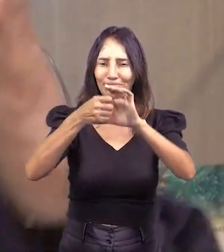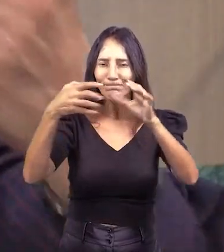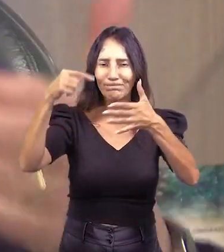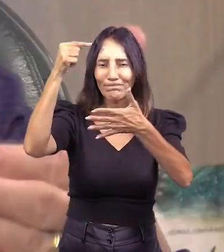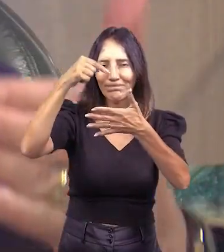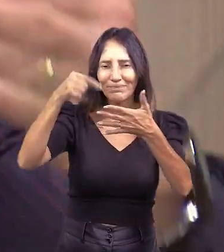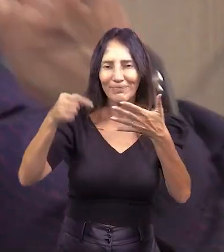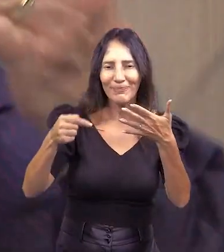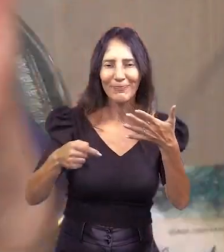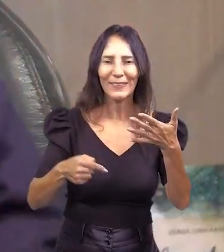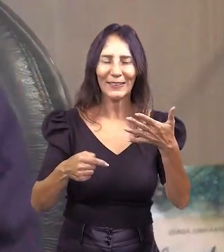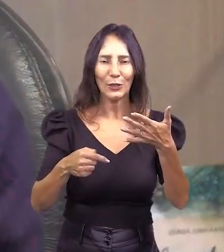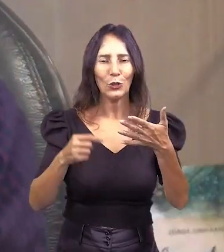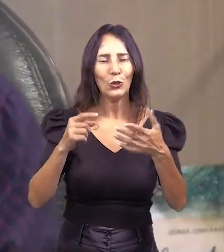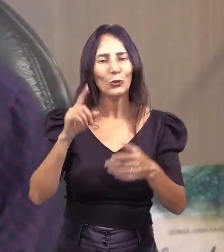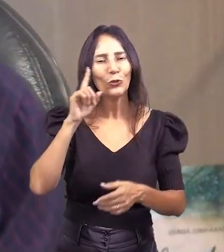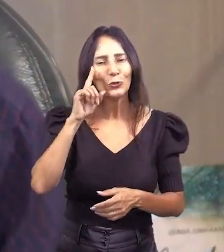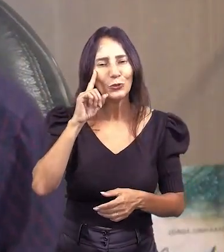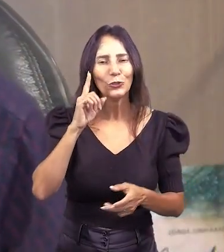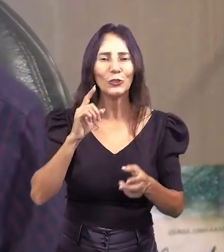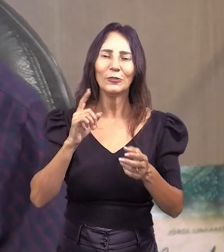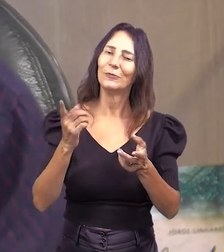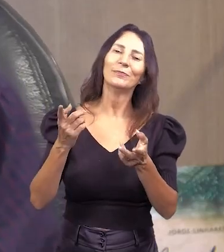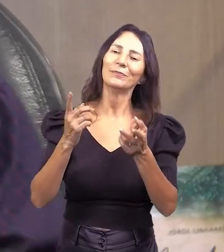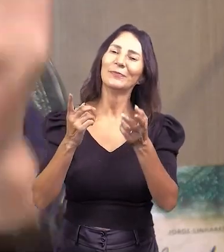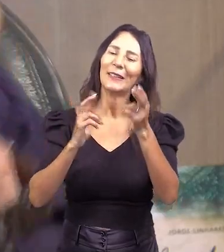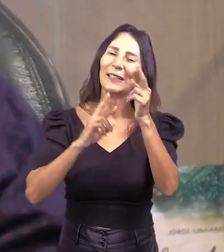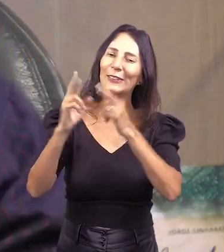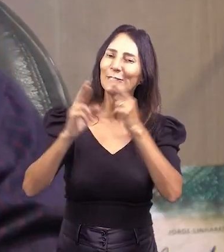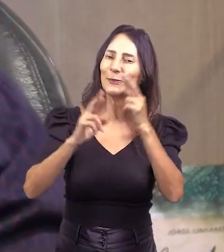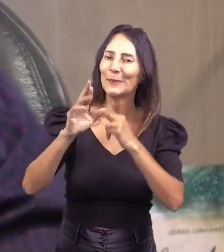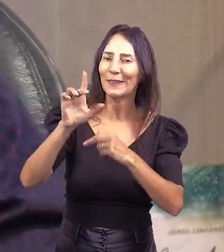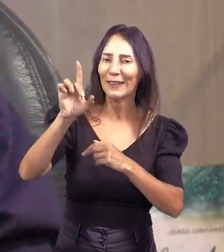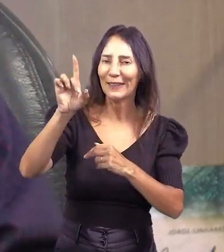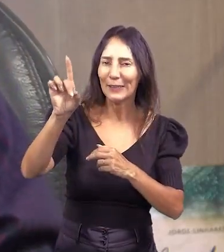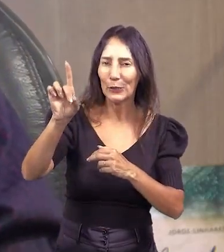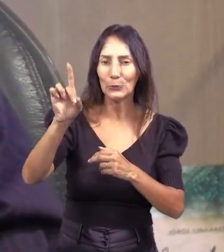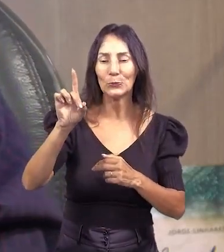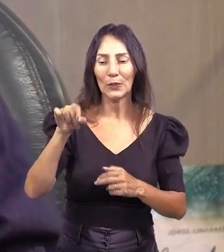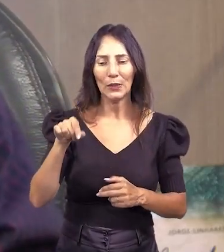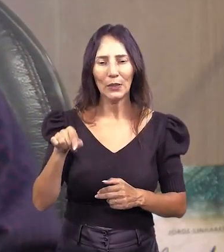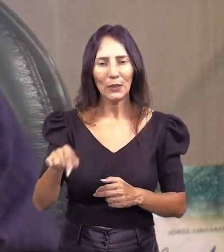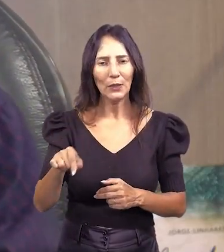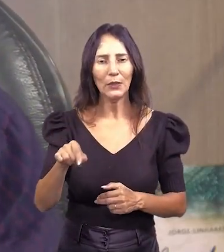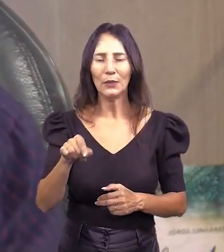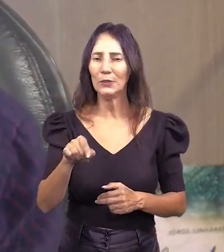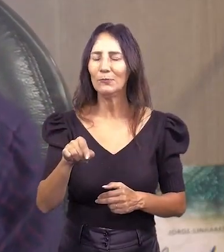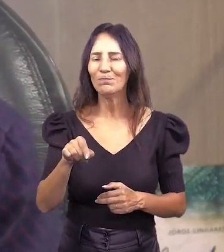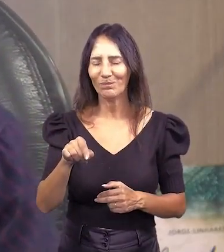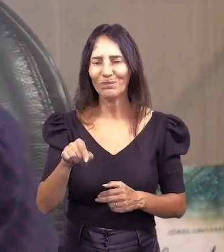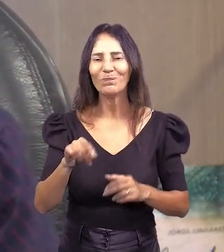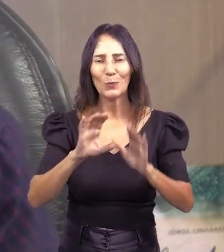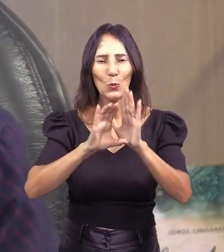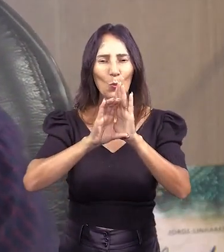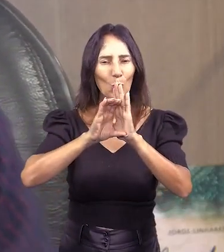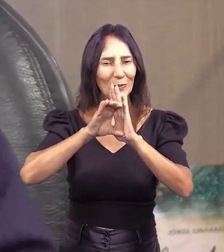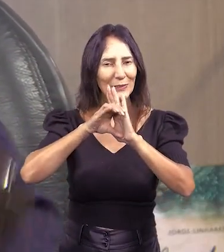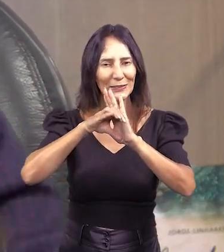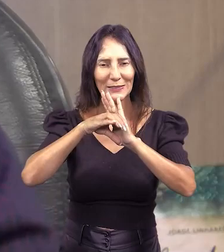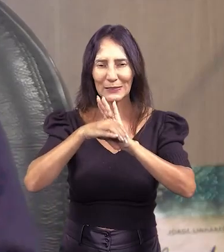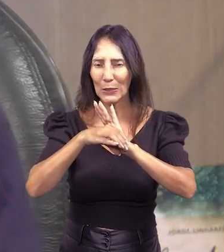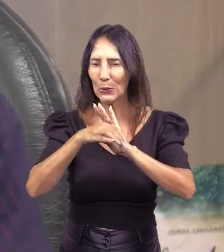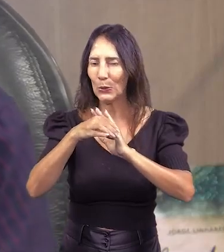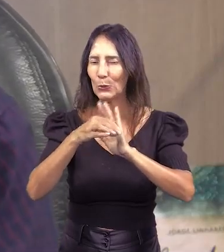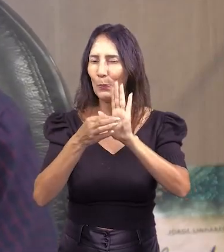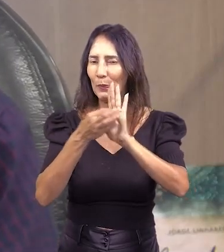vida diária, cotidiana, que faziam dele uma pessoa ser e ter um conceito muito grande